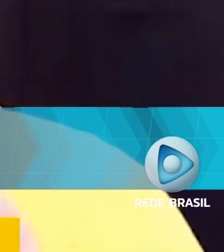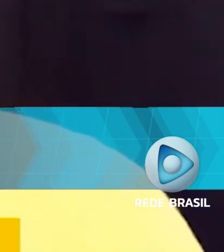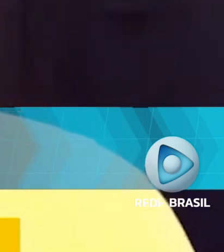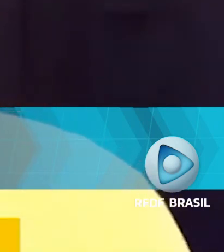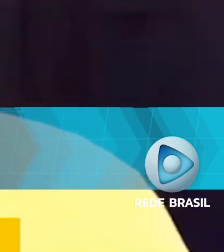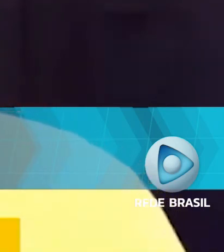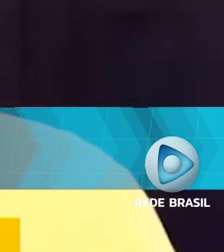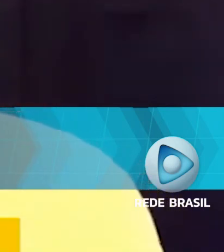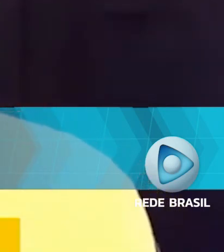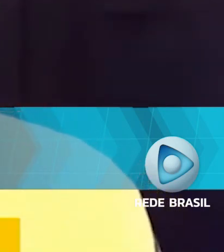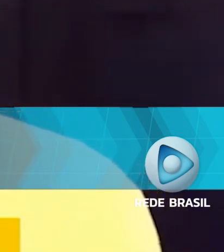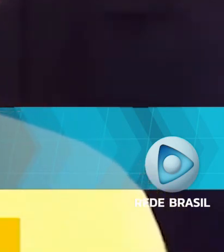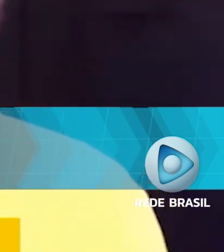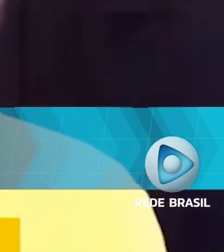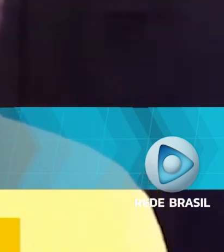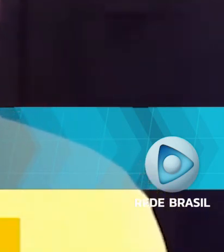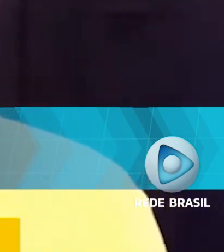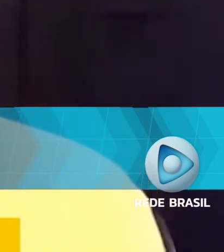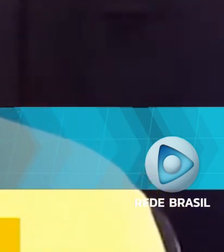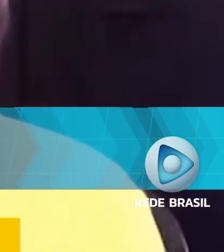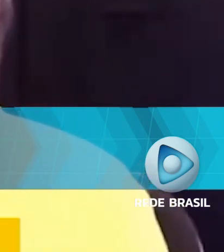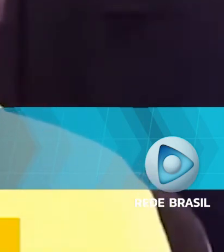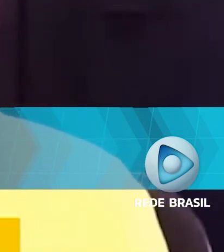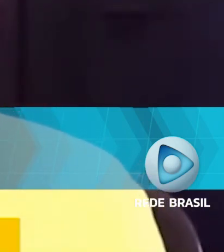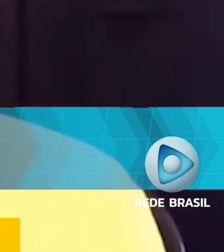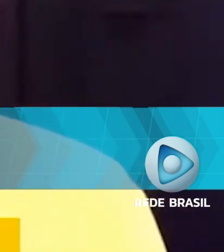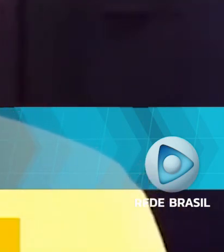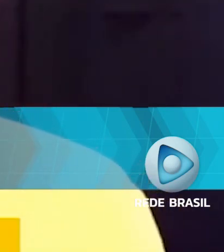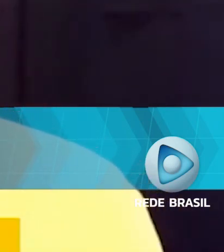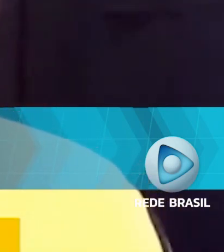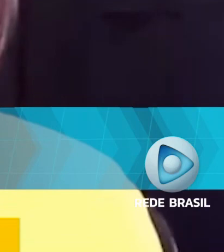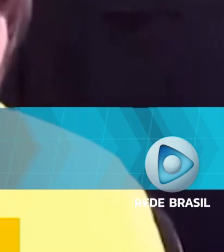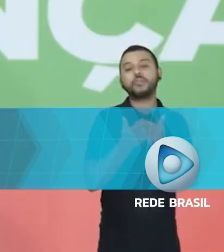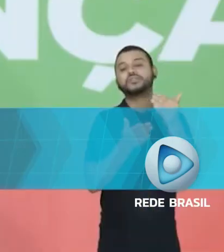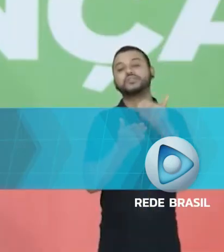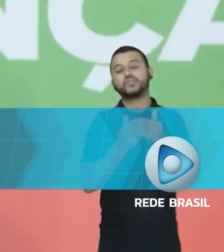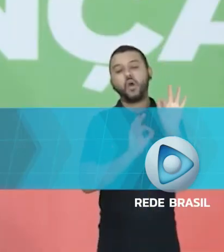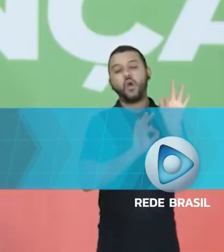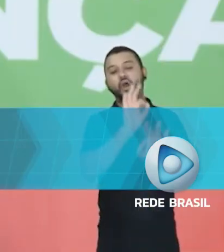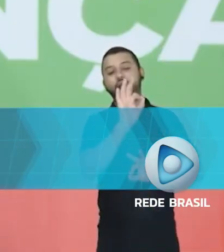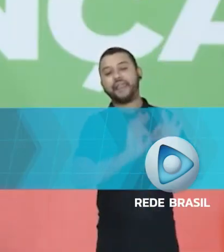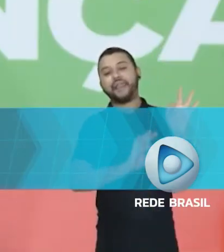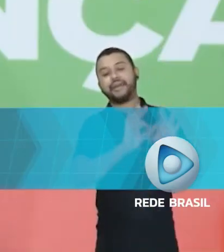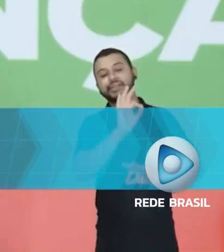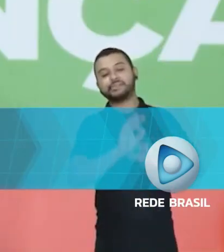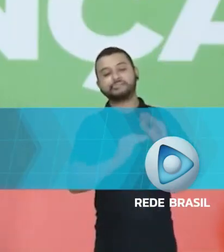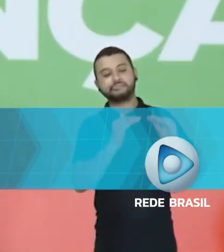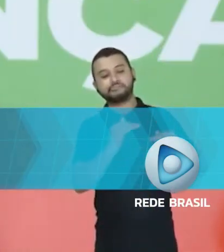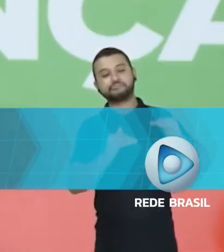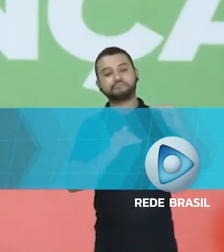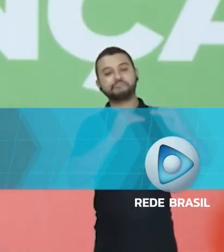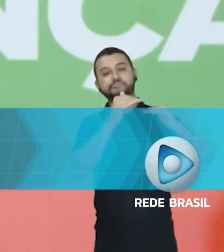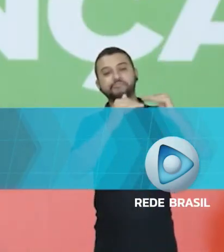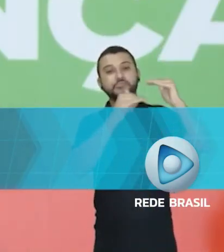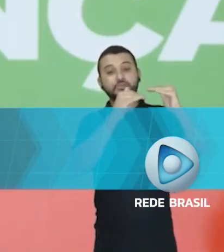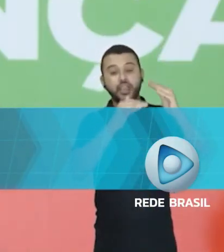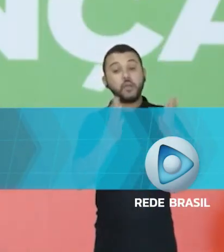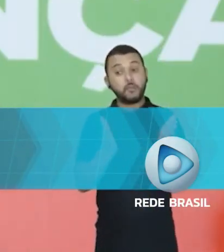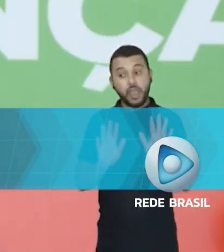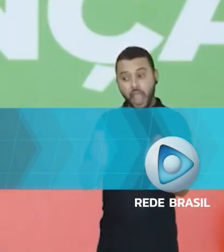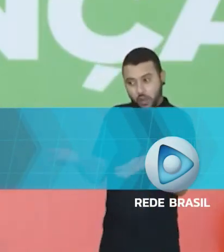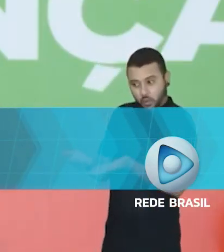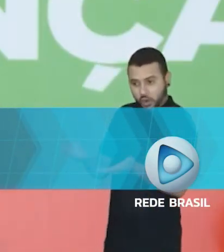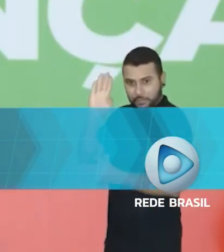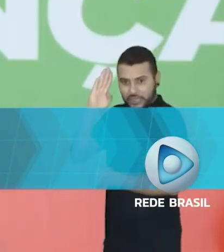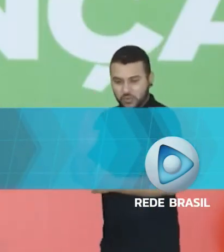Segundo Bolsonaro, a proposta seria acrescentar cinco magistrados. E hoje o Brasil está pior do que o Brasil que eu peguei em